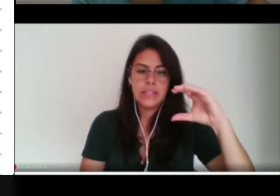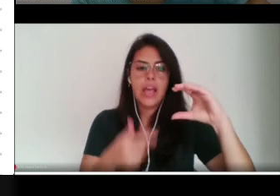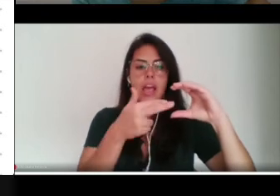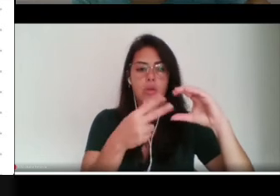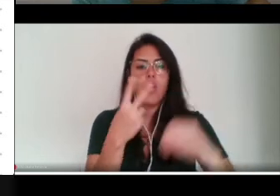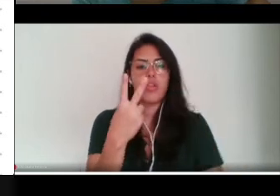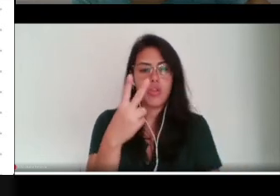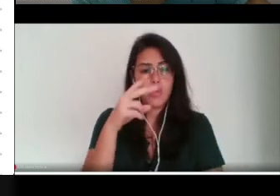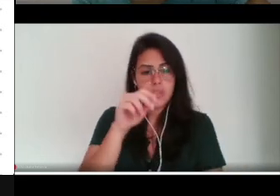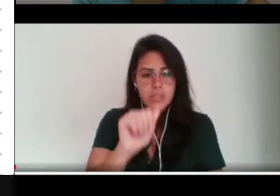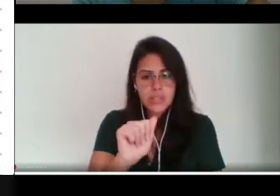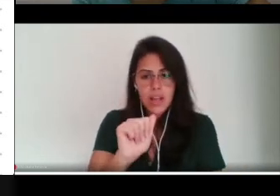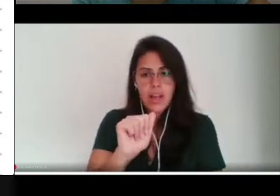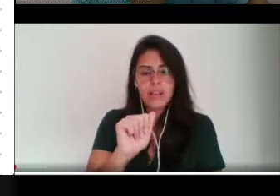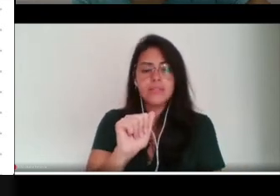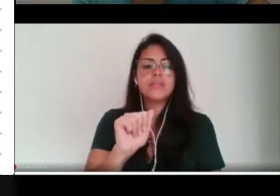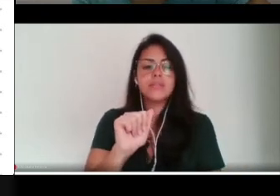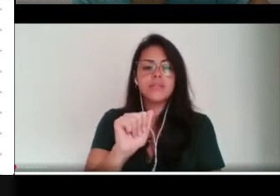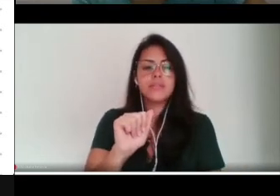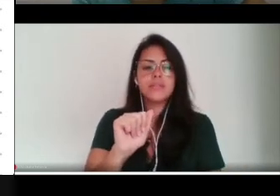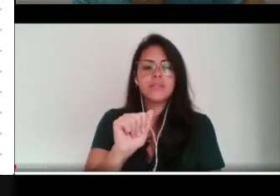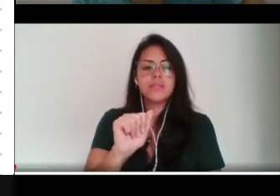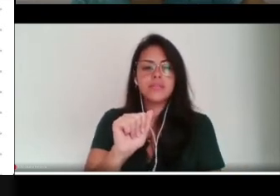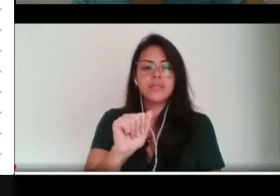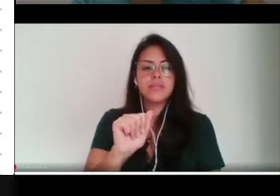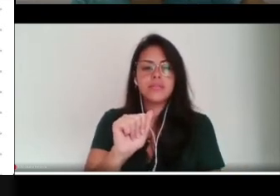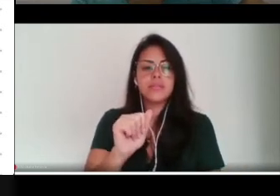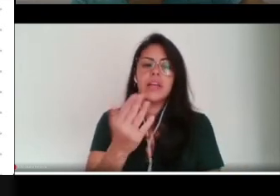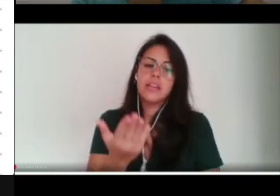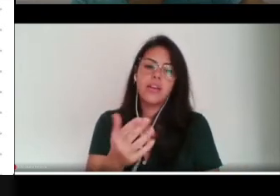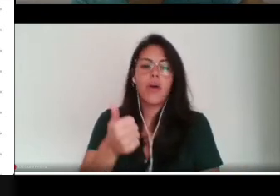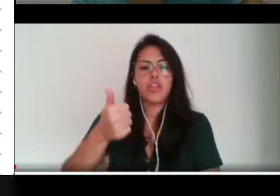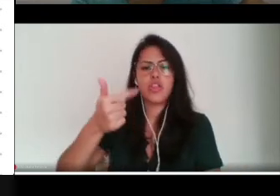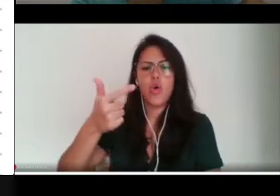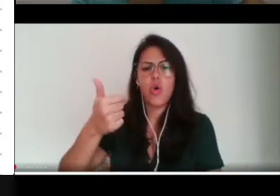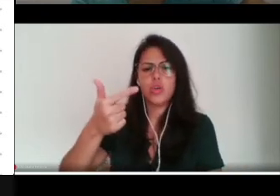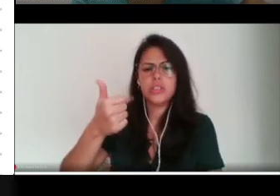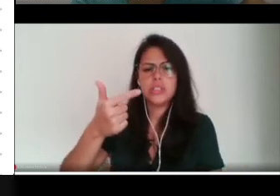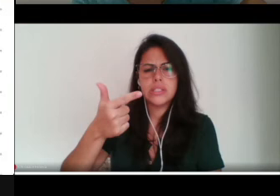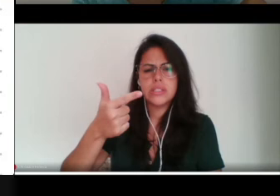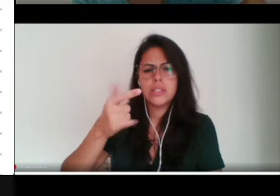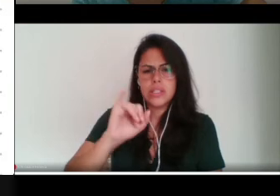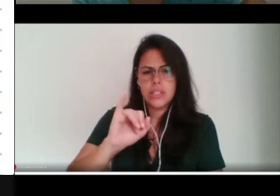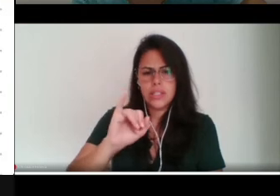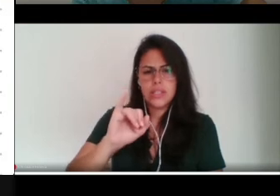I menos B. Se é menos B, vai ser mais